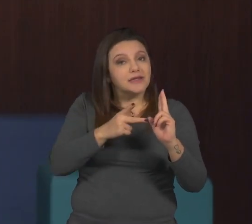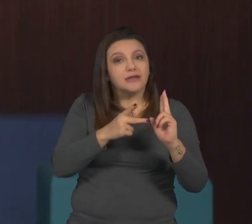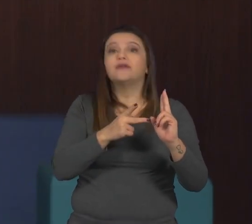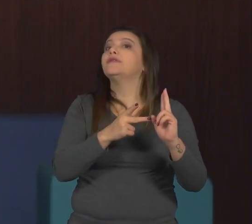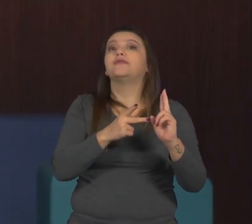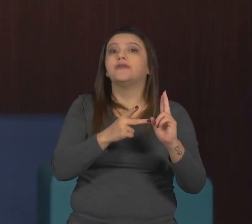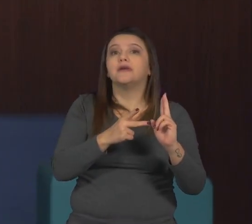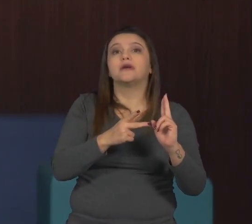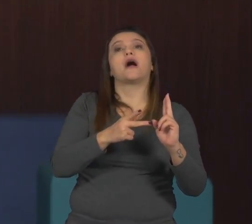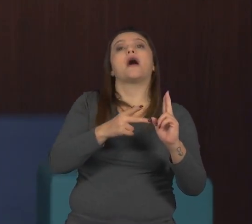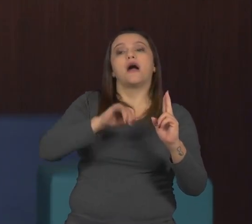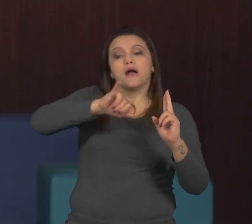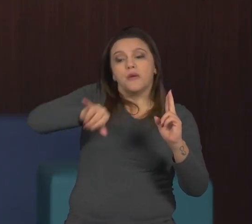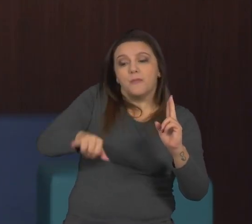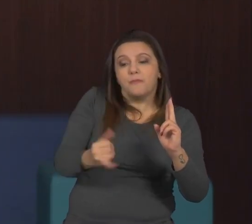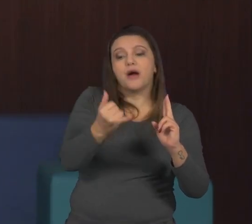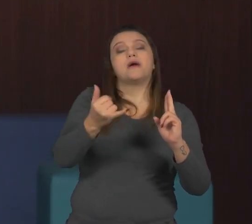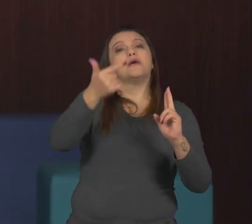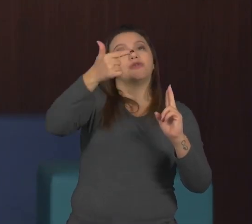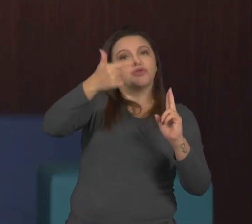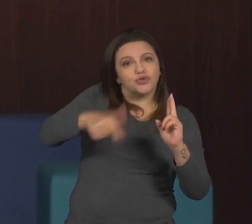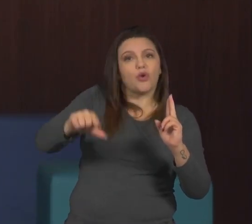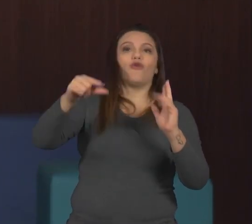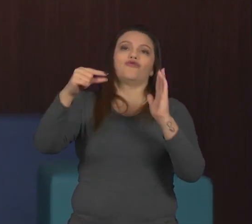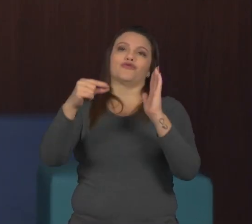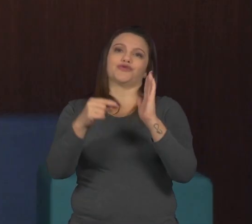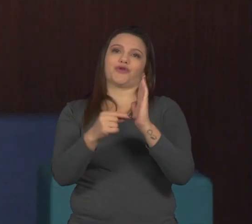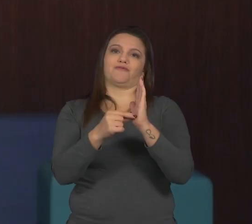desenvolvimento de software é considerado reuso de software.